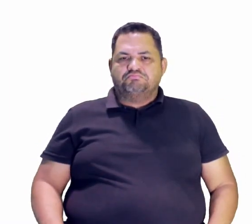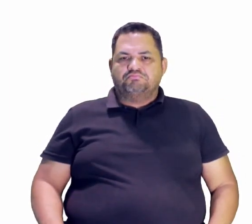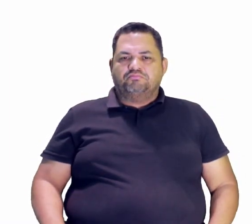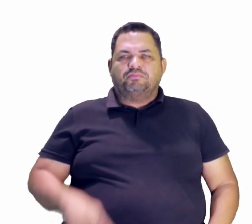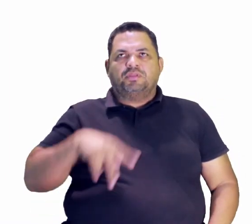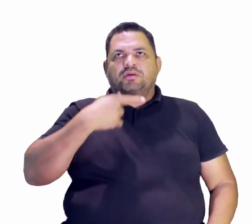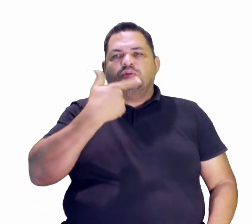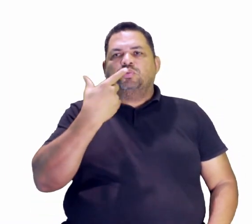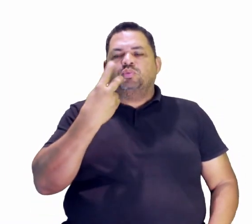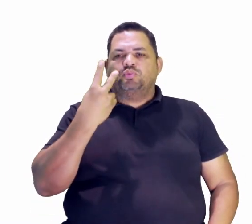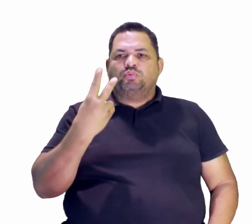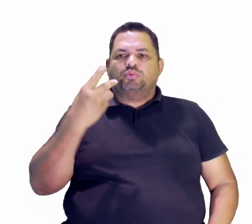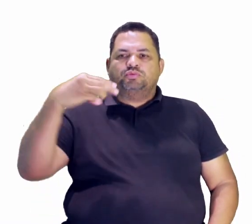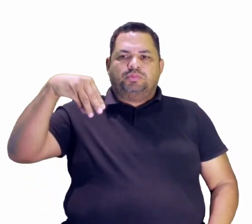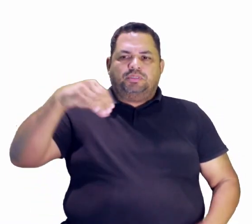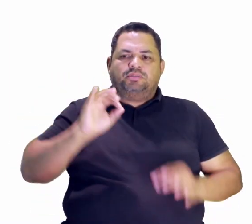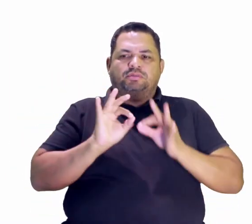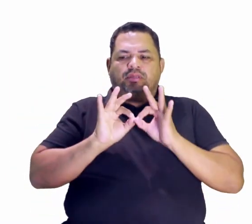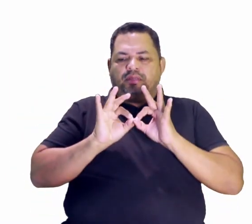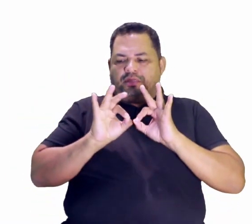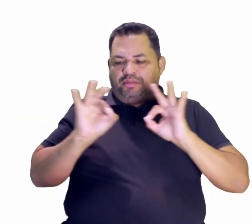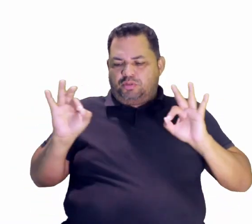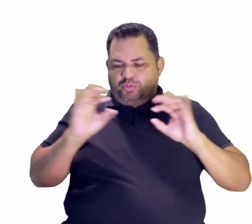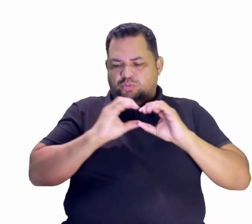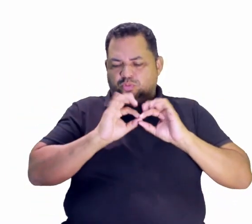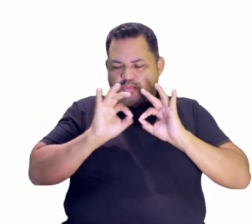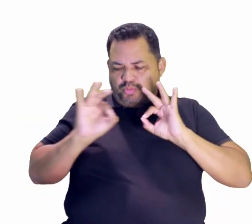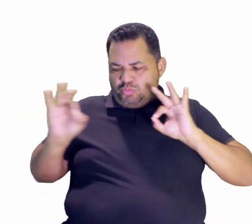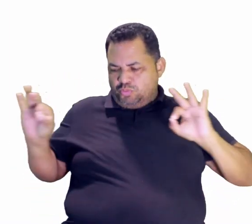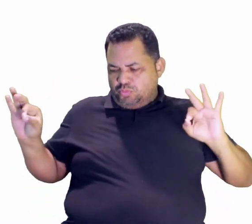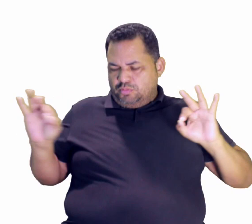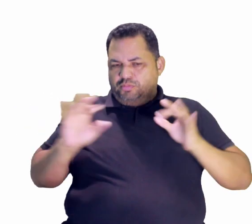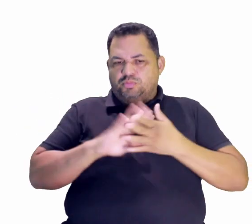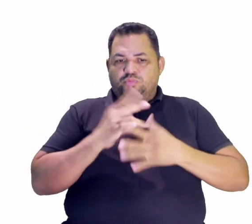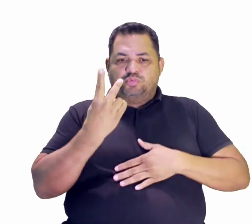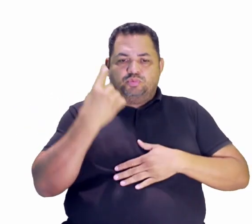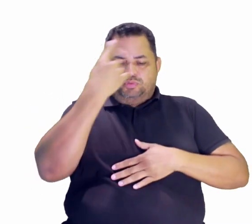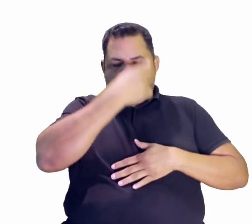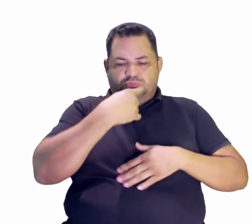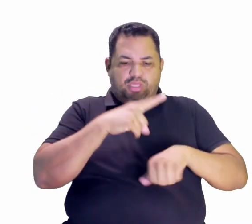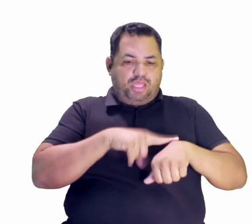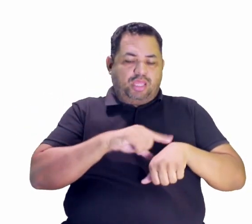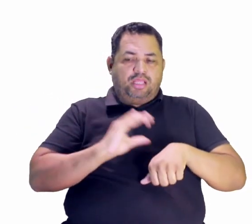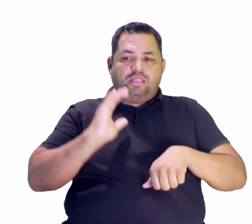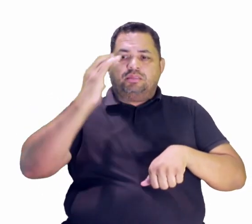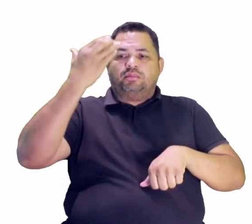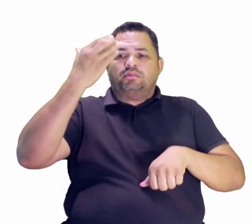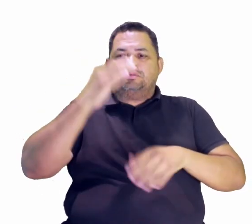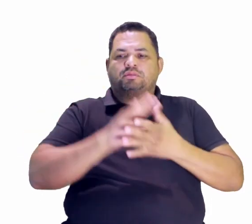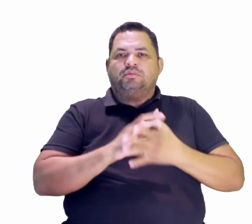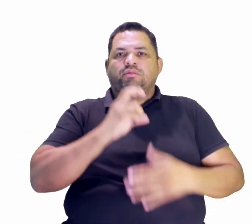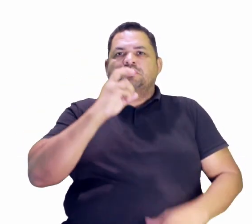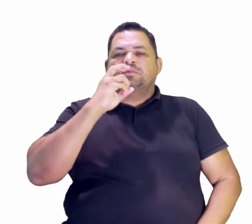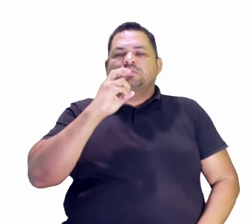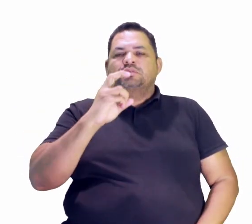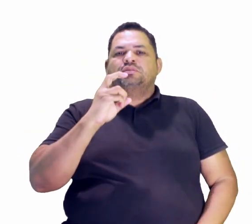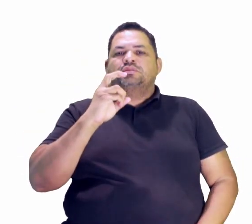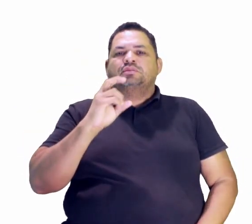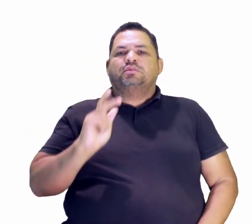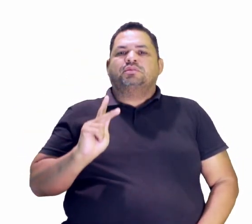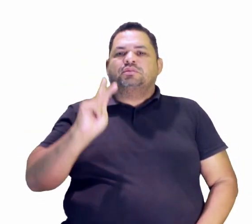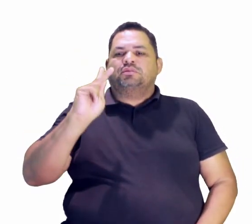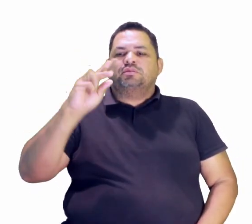metros, opa, é comprimento. Falo 2 horas, opa, é tempo, né? Falo 5 quilogramas, opa,